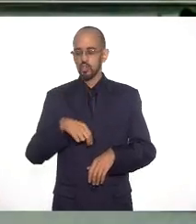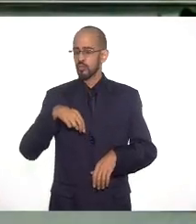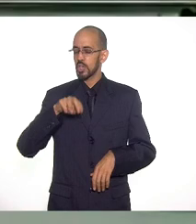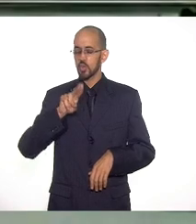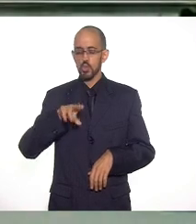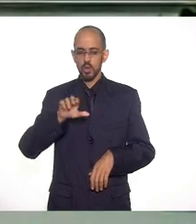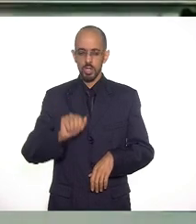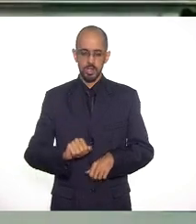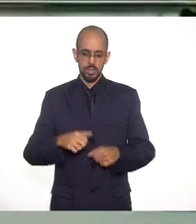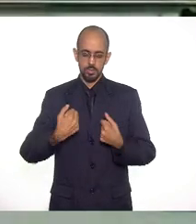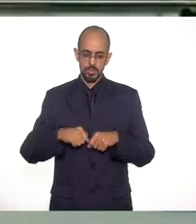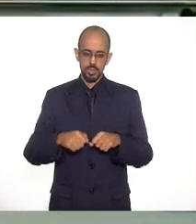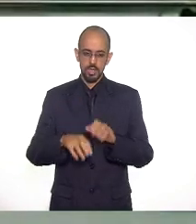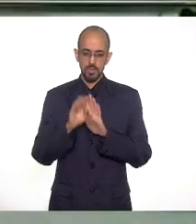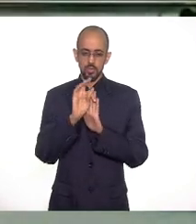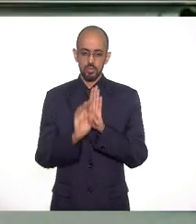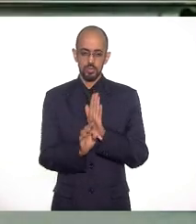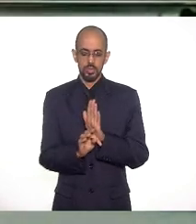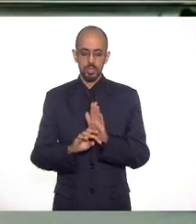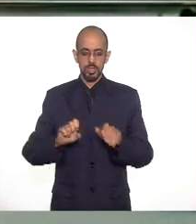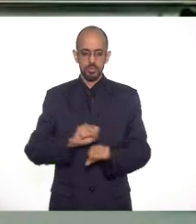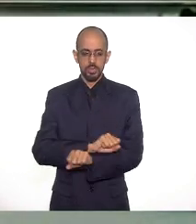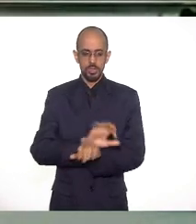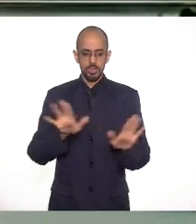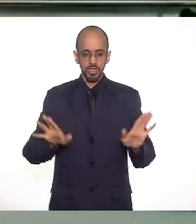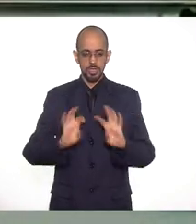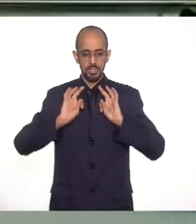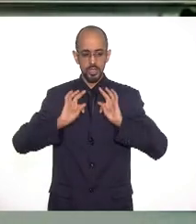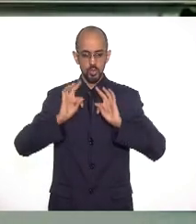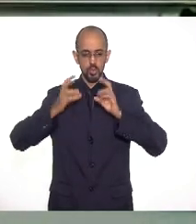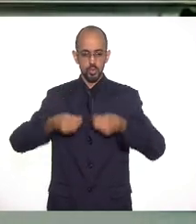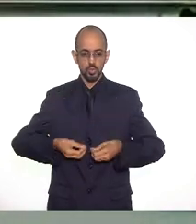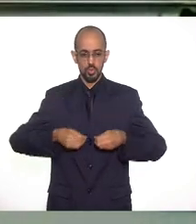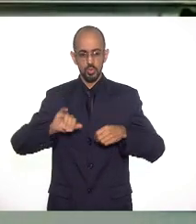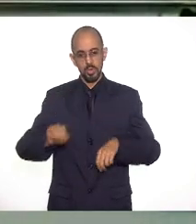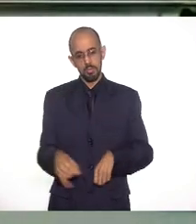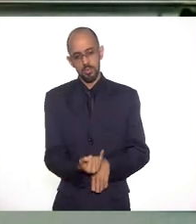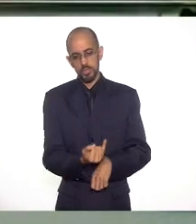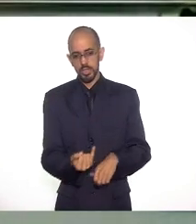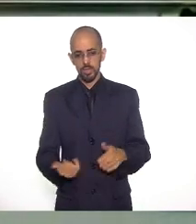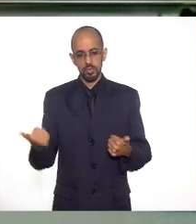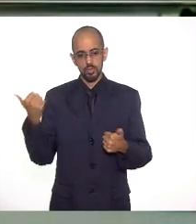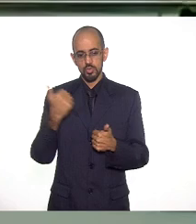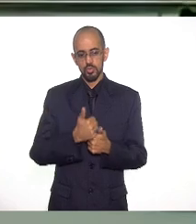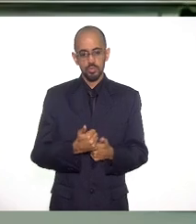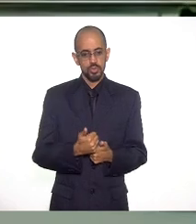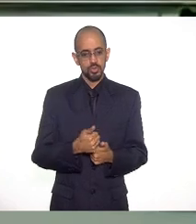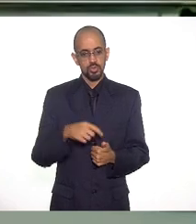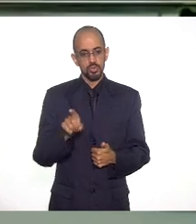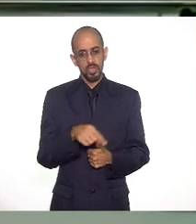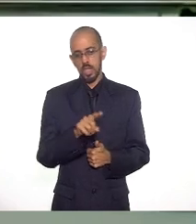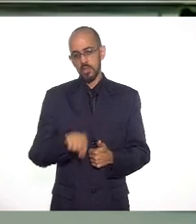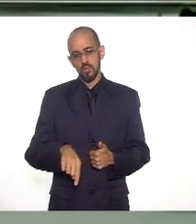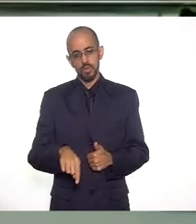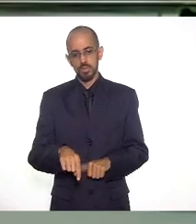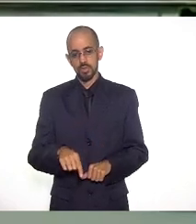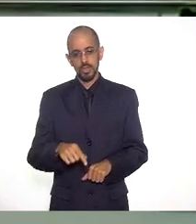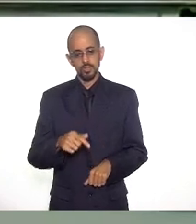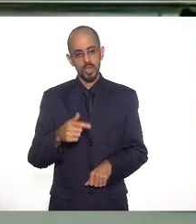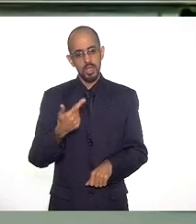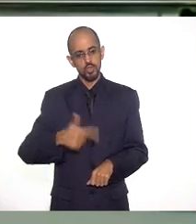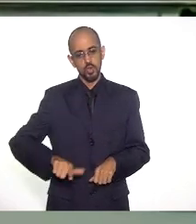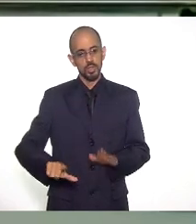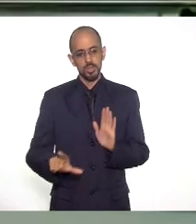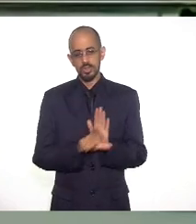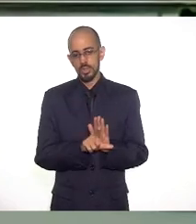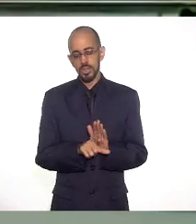que clarificasse isso tudo, aproveitando em forma de substitutivo e revogasse todas as outras, porque as outras também não